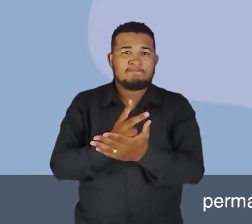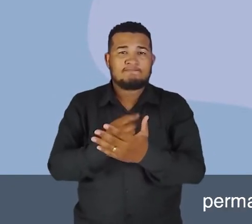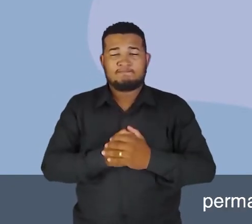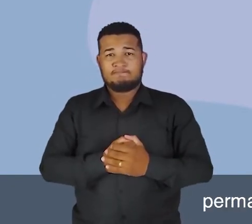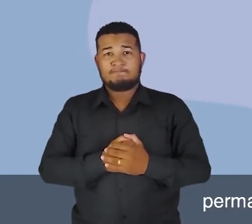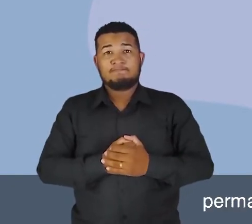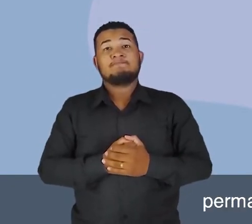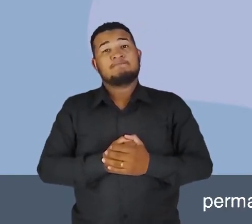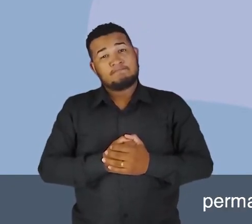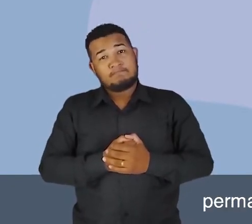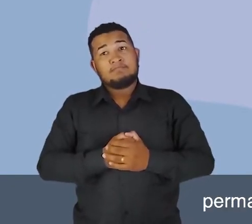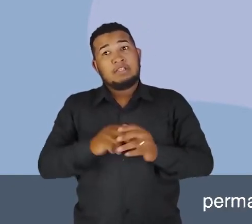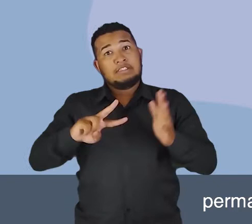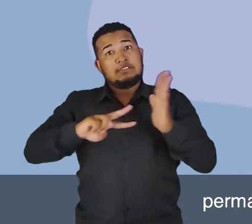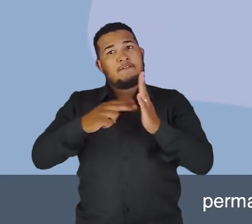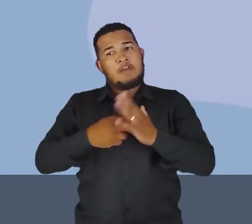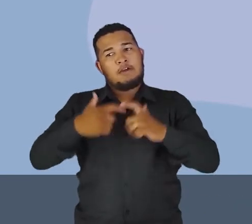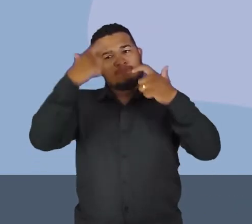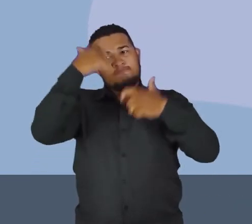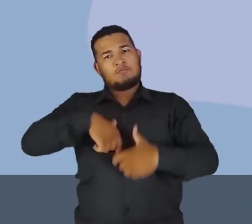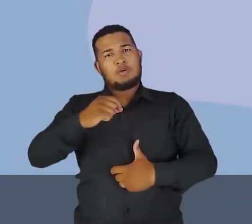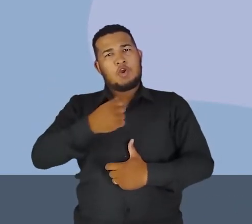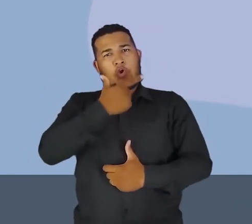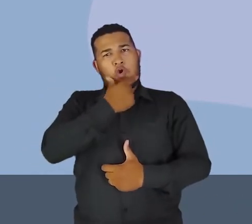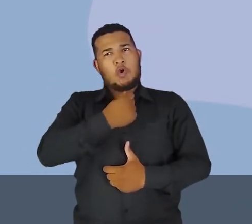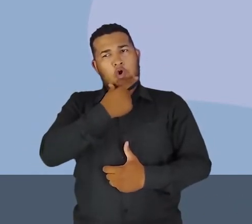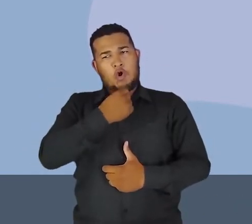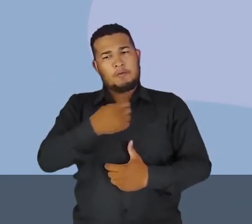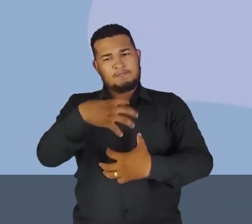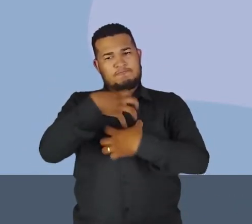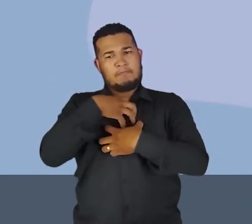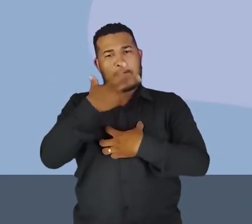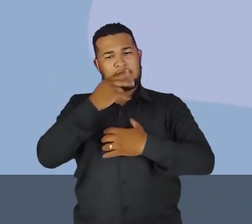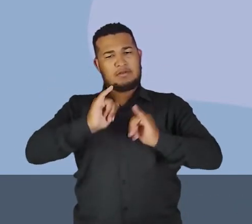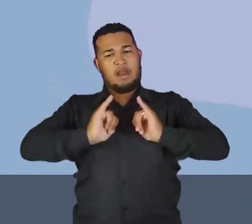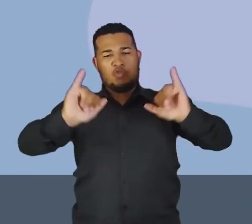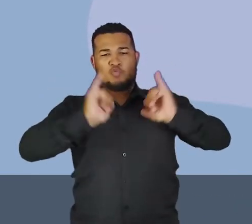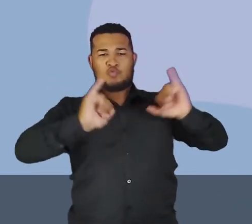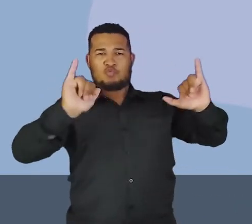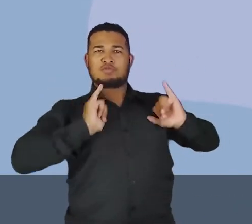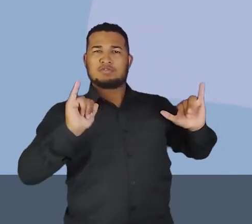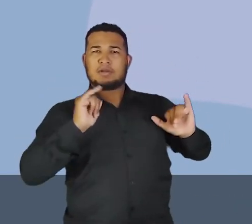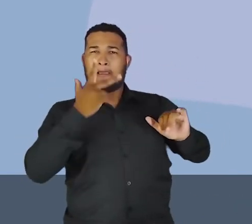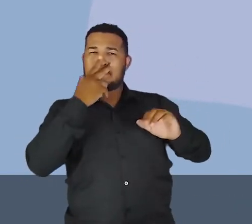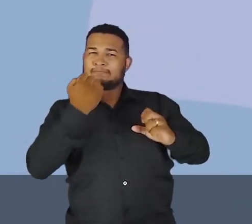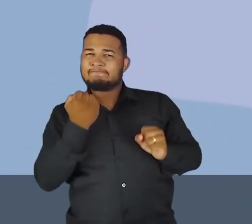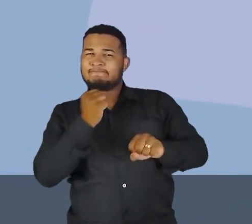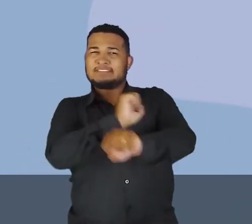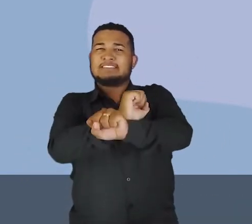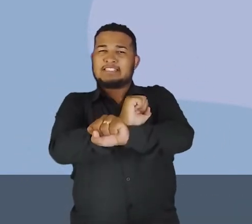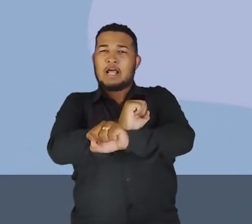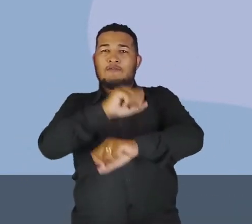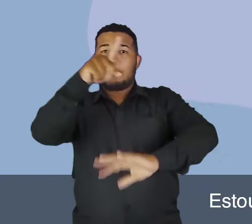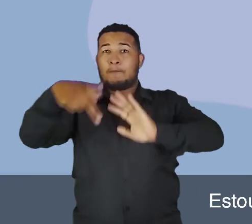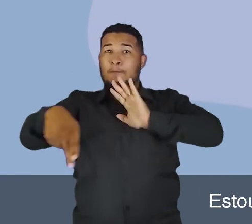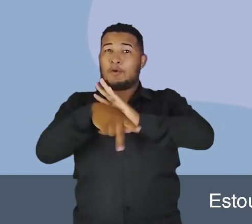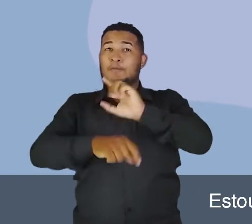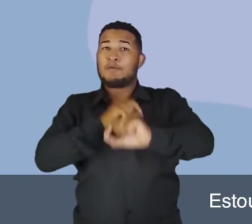indispensabilidade. E fazem de mim homem anúncio itinerante. escravo da matéria